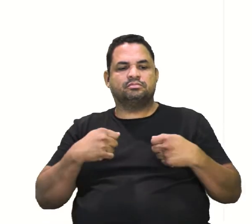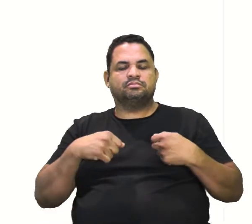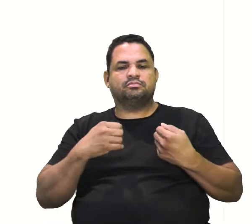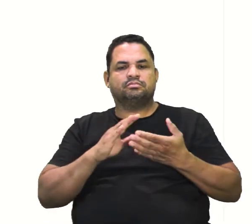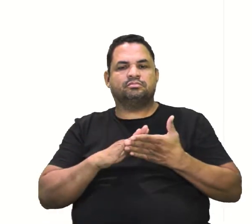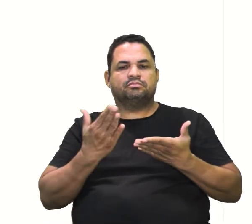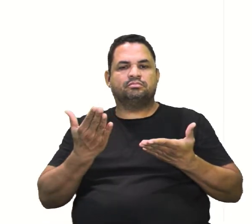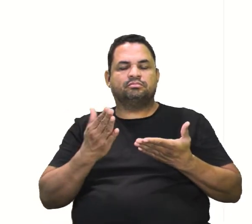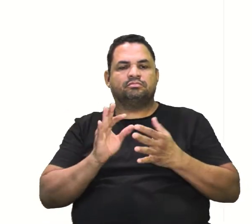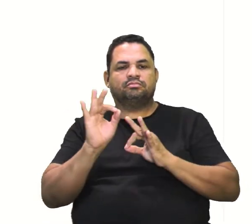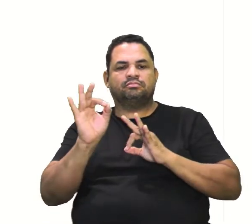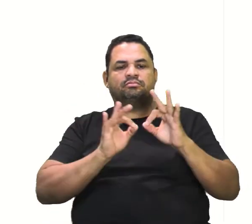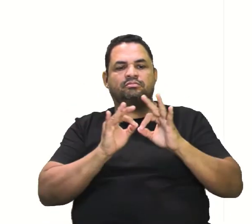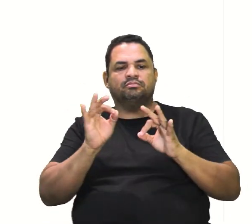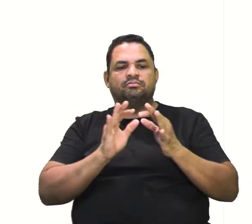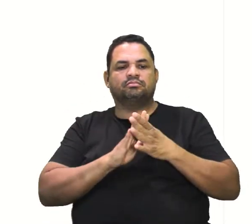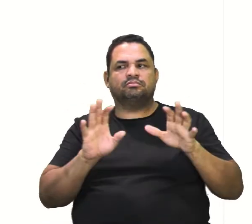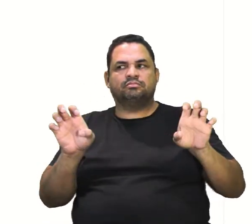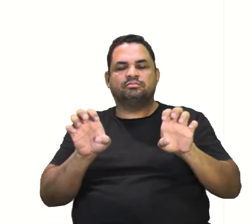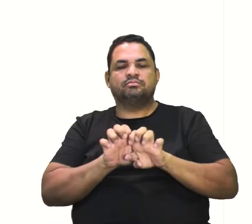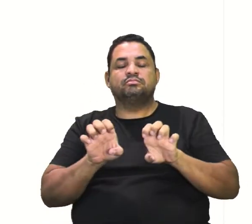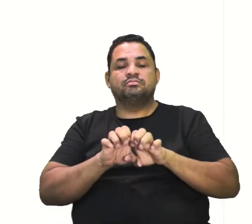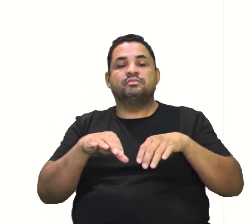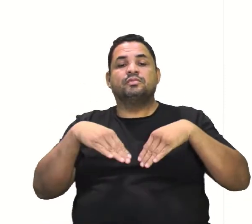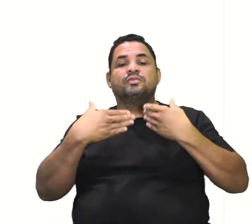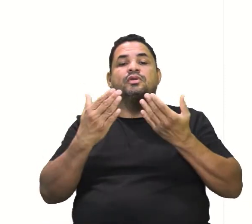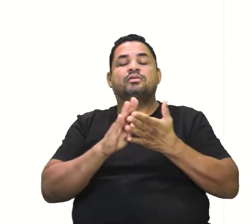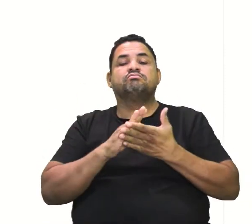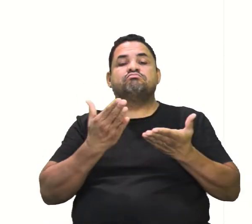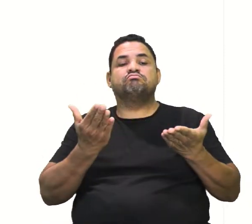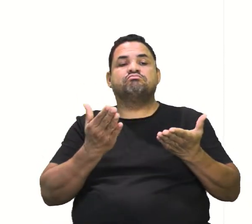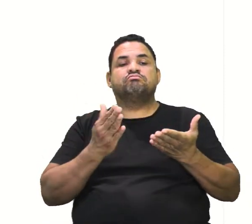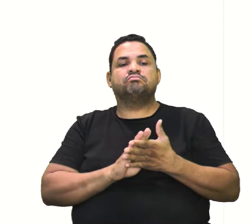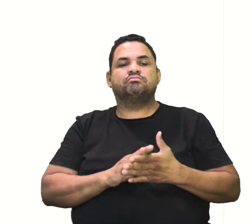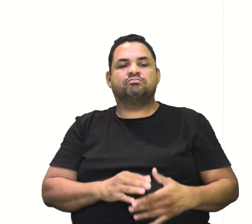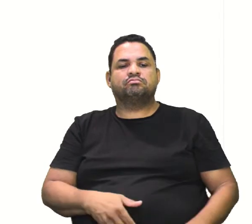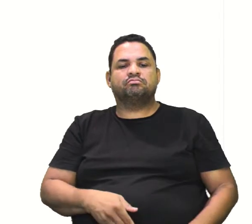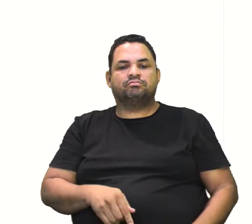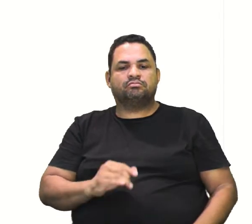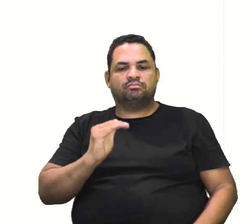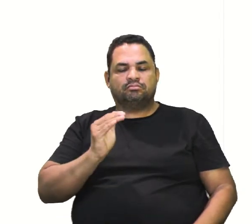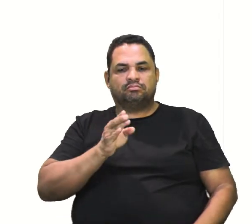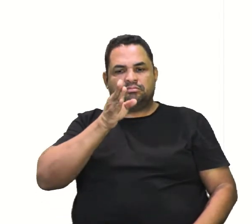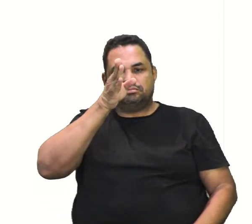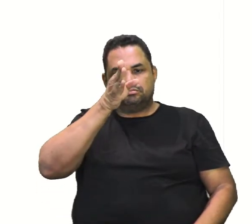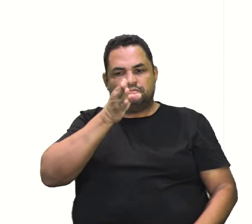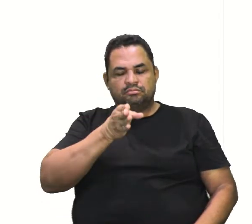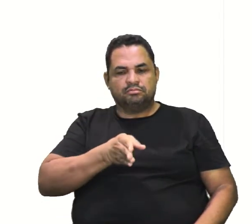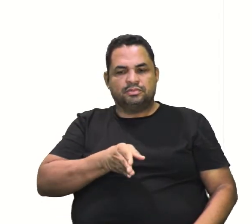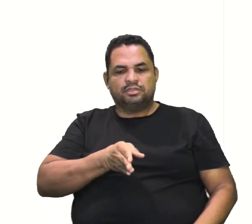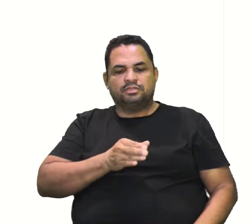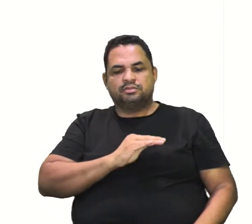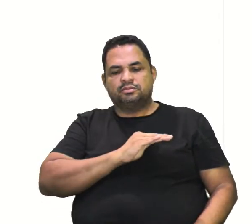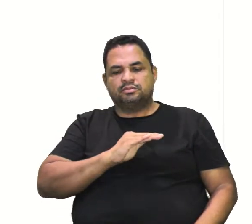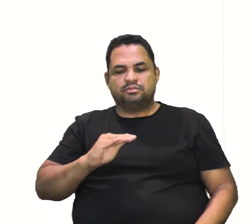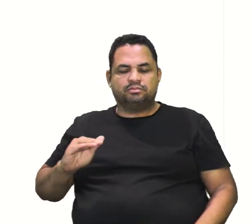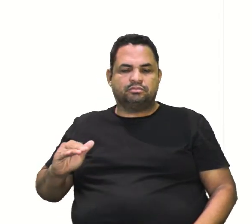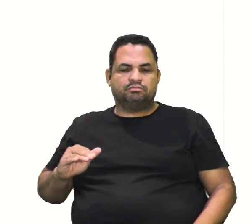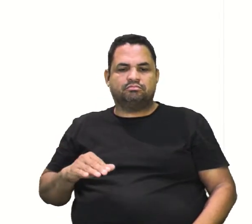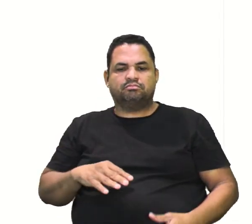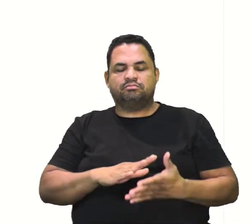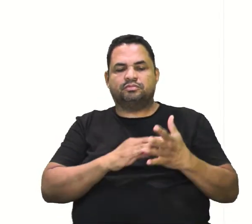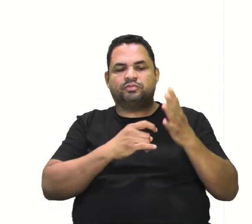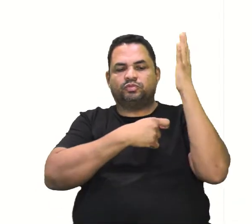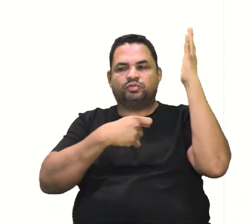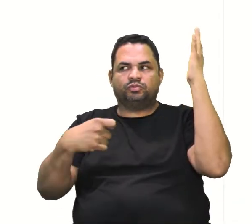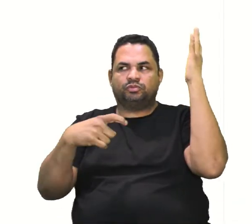Precisamos agora construir a equação, né? Isso. E qual equação vai ser? O meu eixo maior, tá no X ou tá no Y? Tá no X. Tá no X,